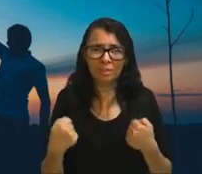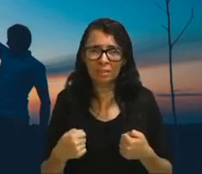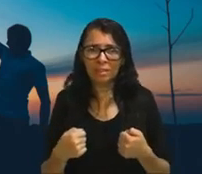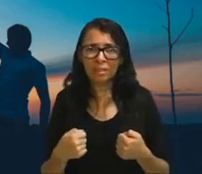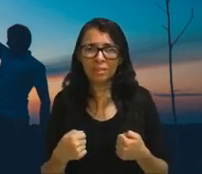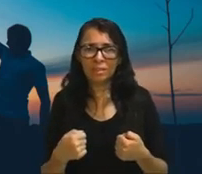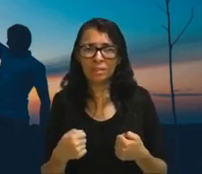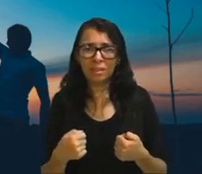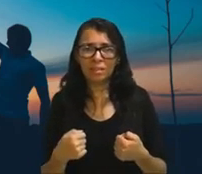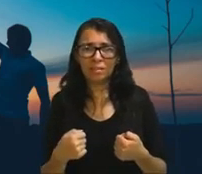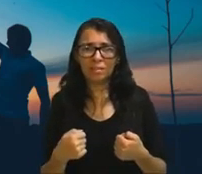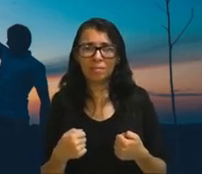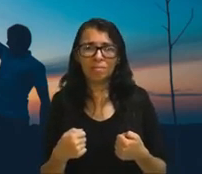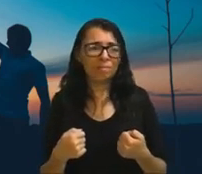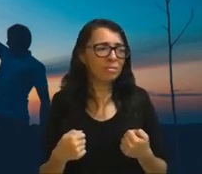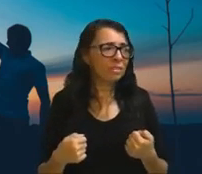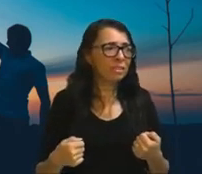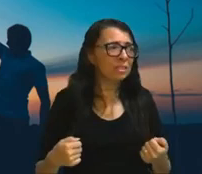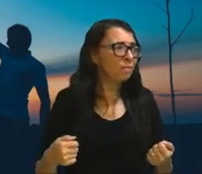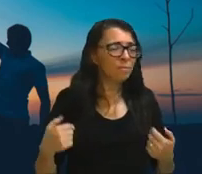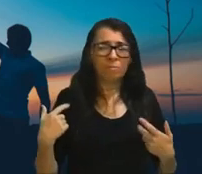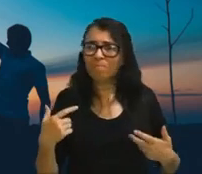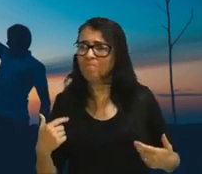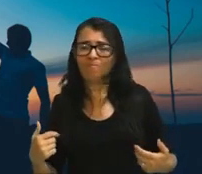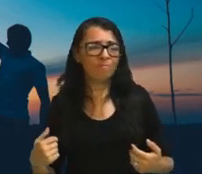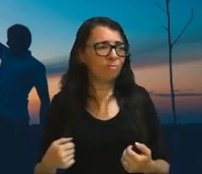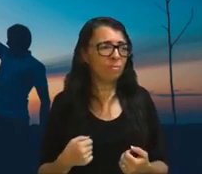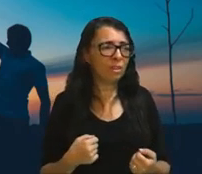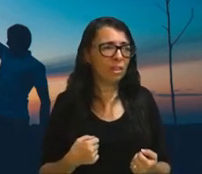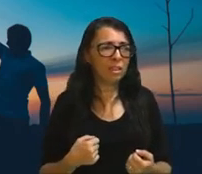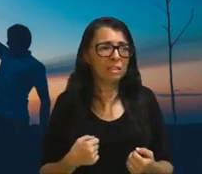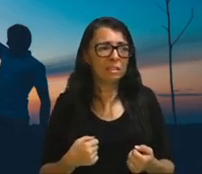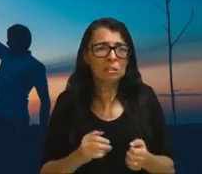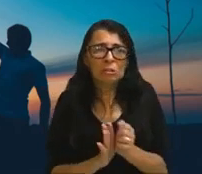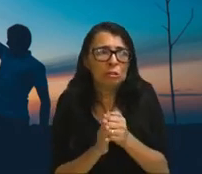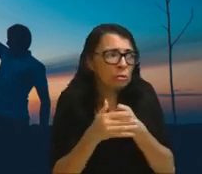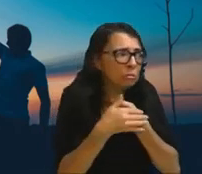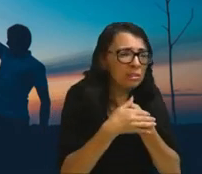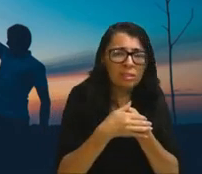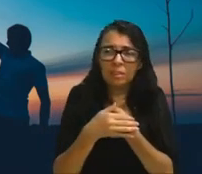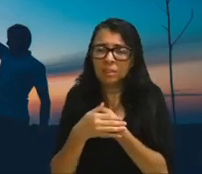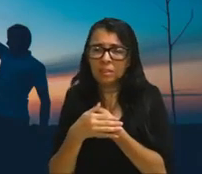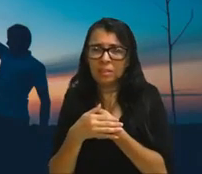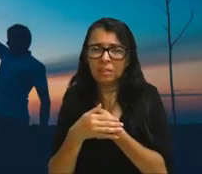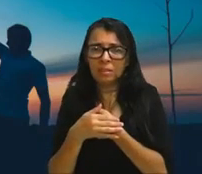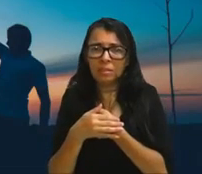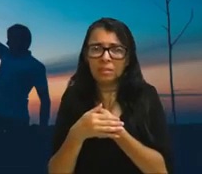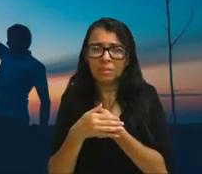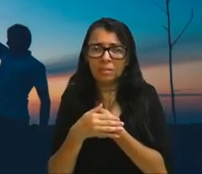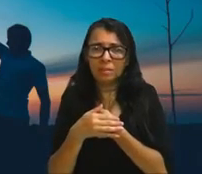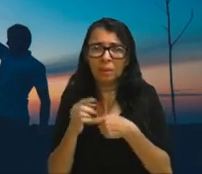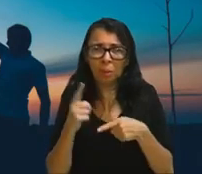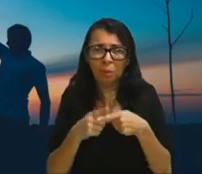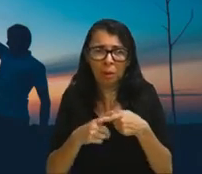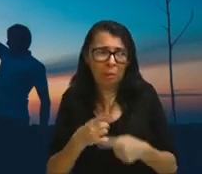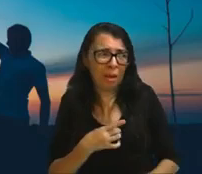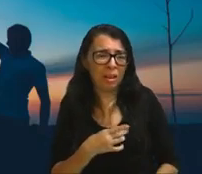Muitos querem talvez fugir da realidade. Faça de Deus um